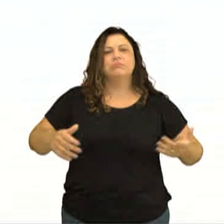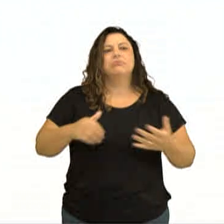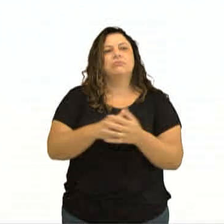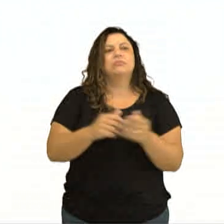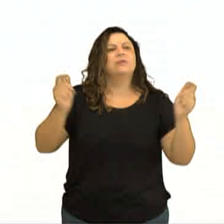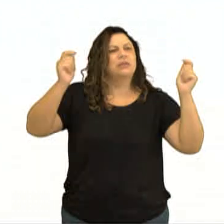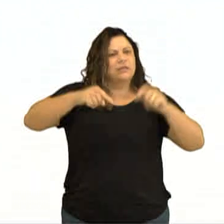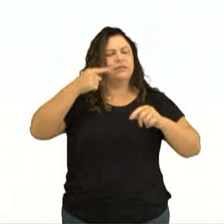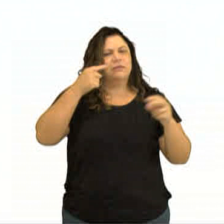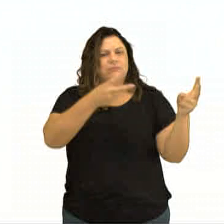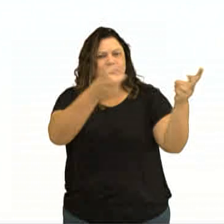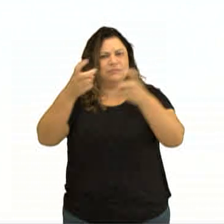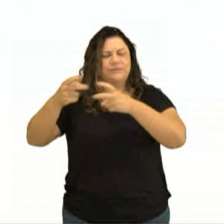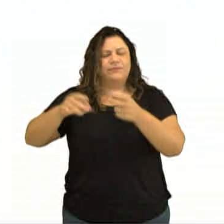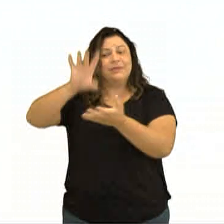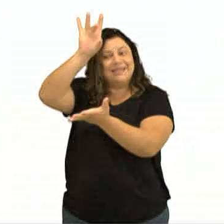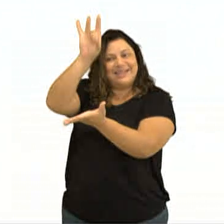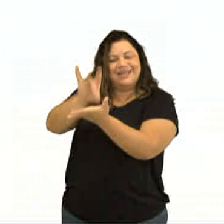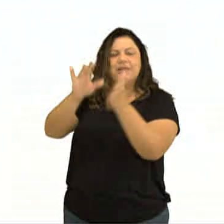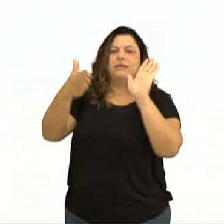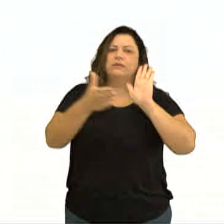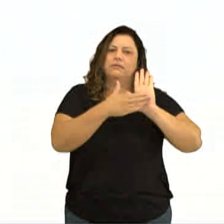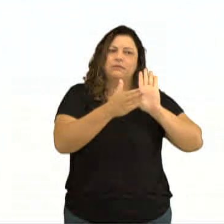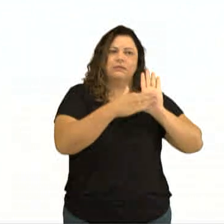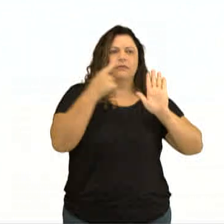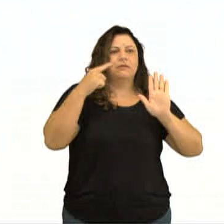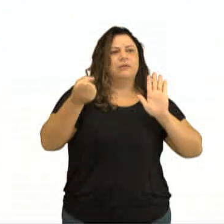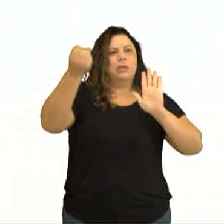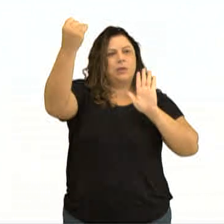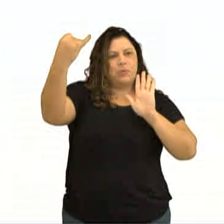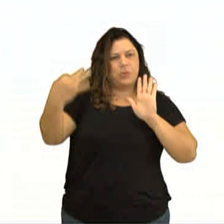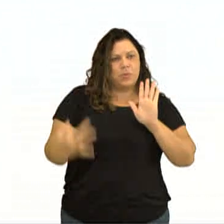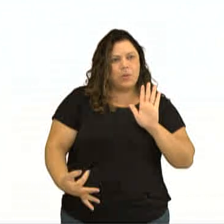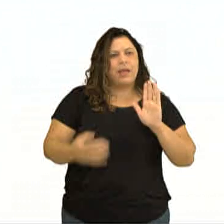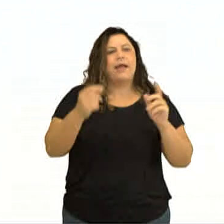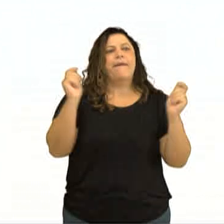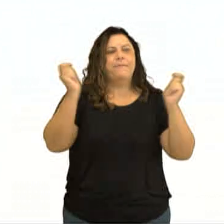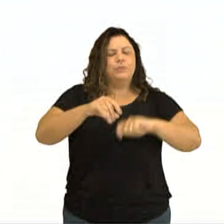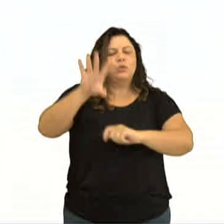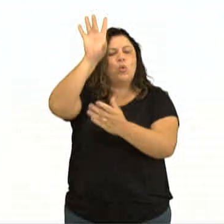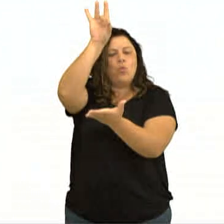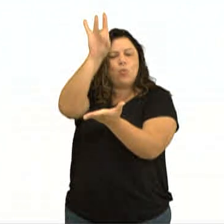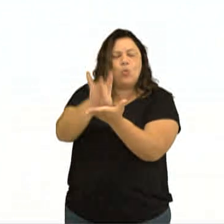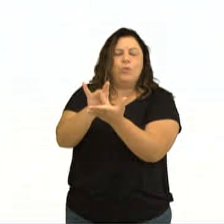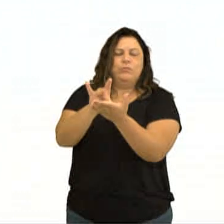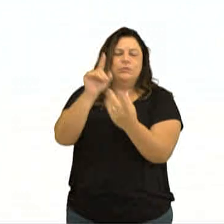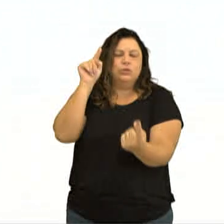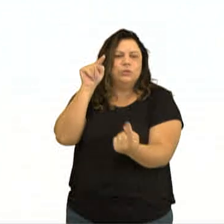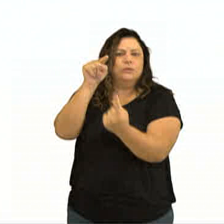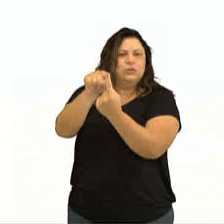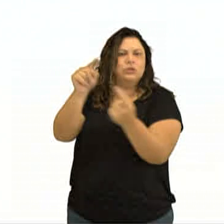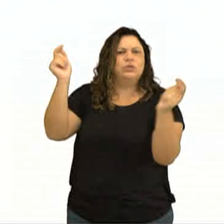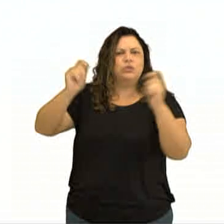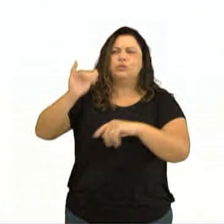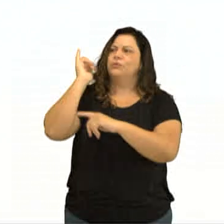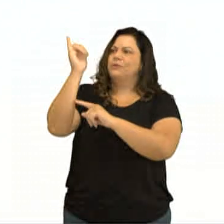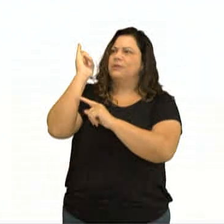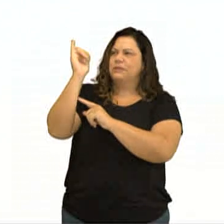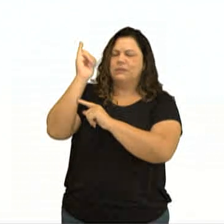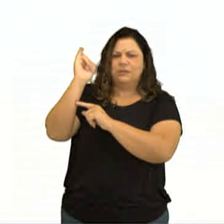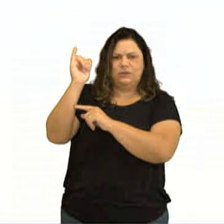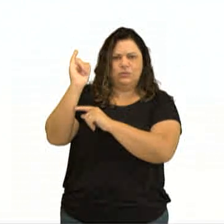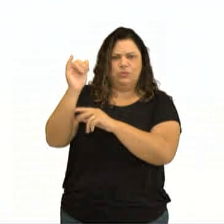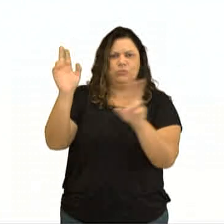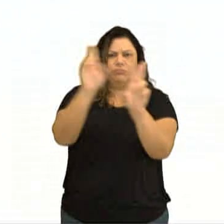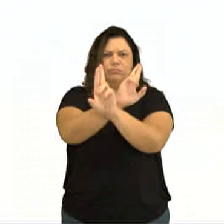dessa realidade proposta. Falo em status quo porque o objetivo original desses contos era bastante